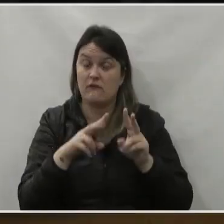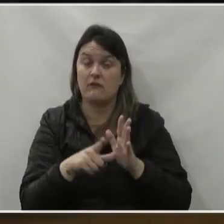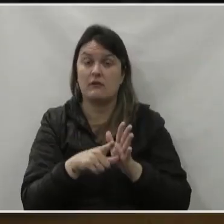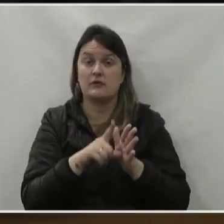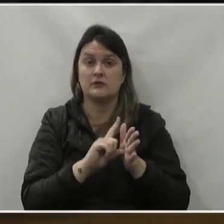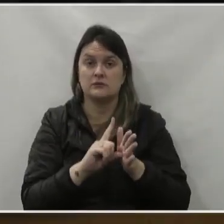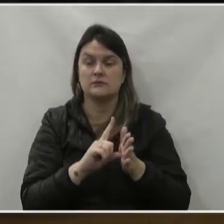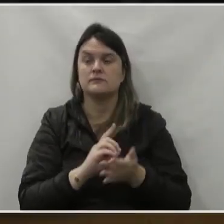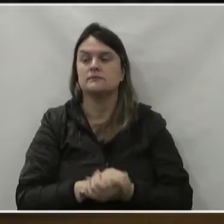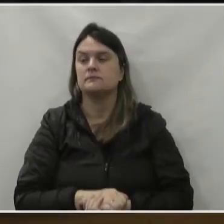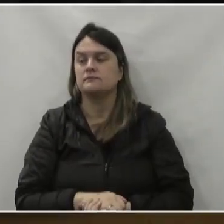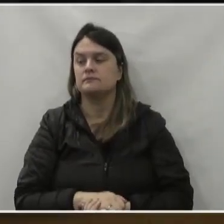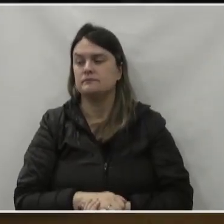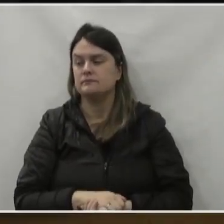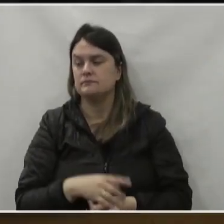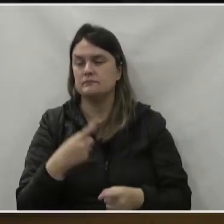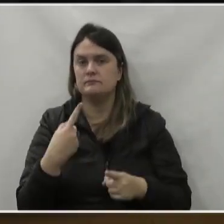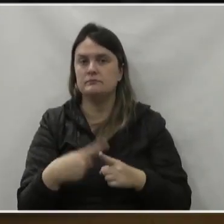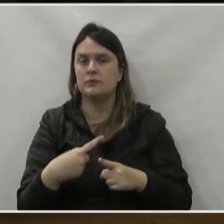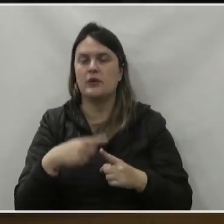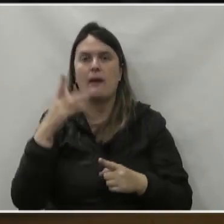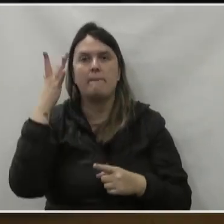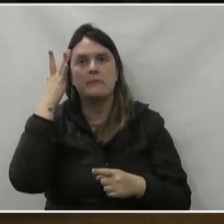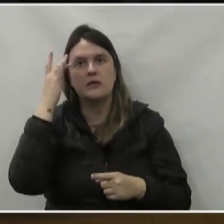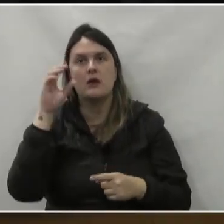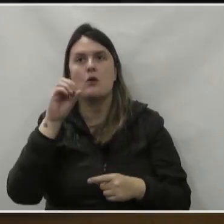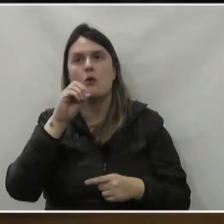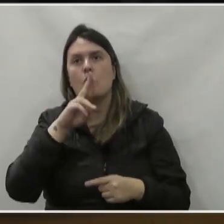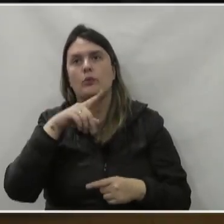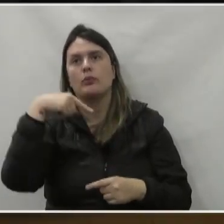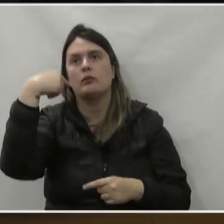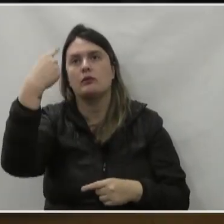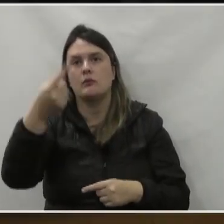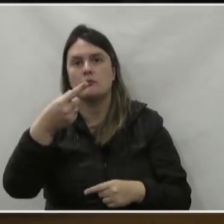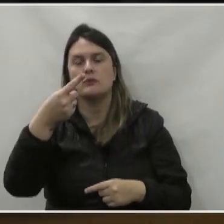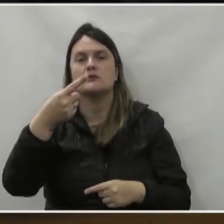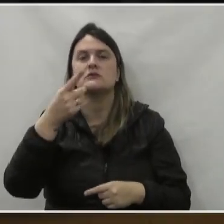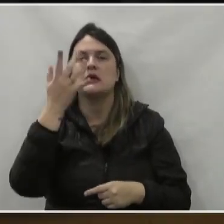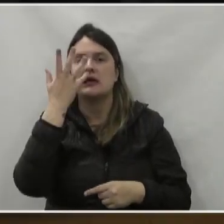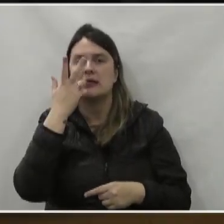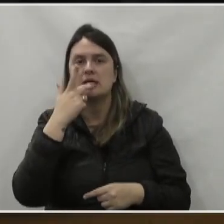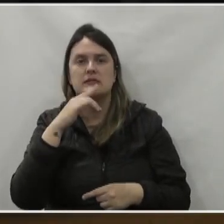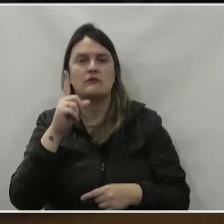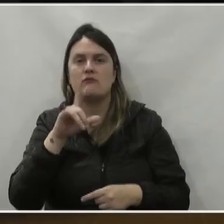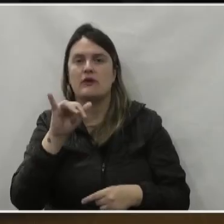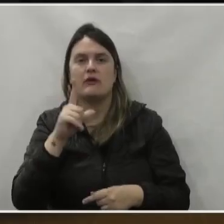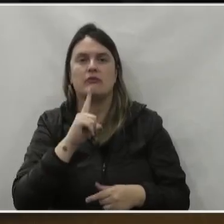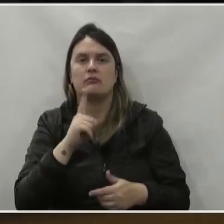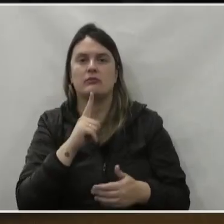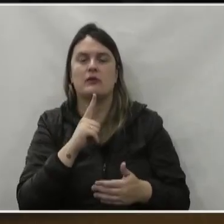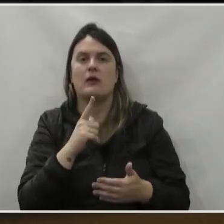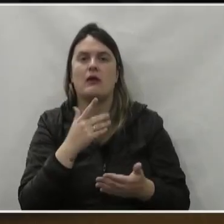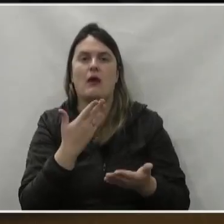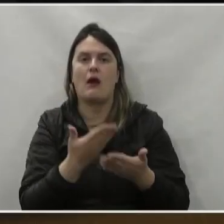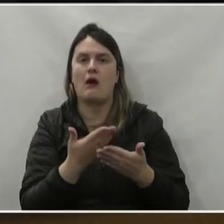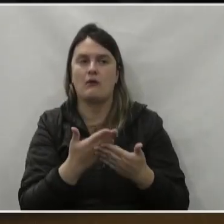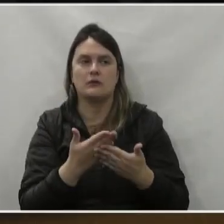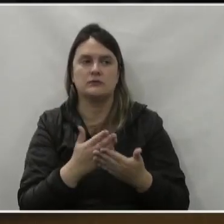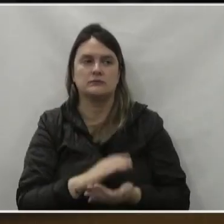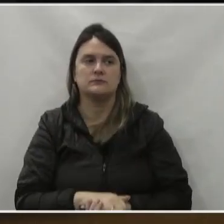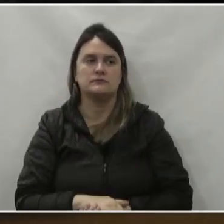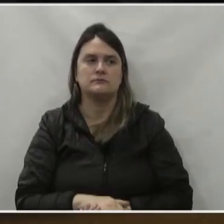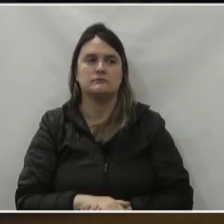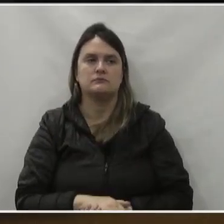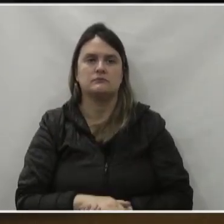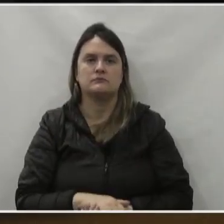antes possível, porque senão amanhã depois as crianças não vão ter aluno suficiente para